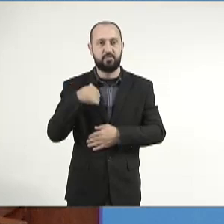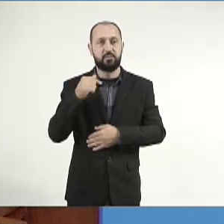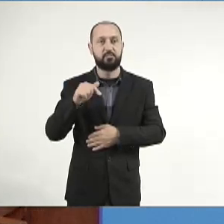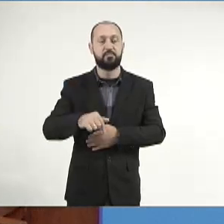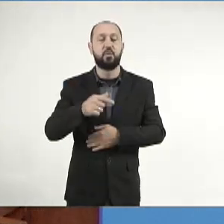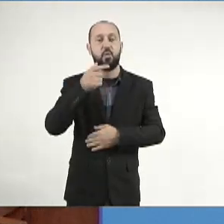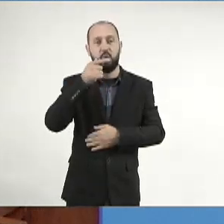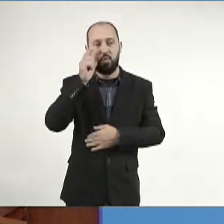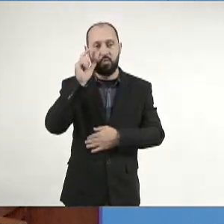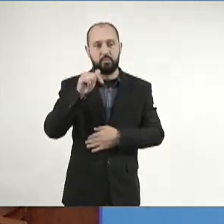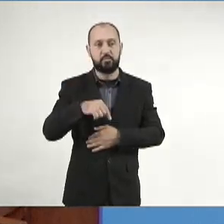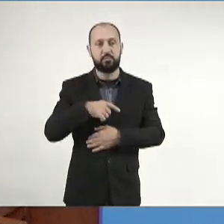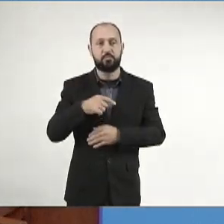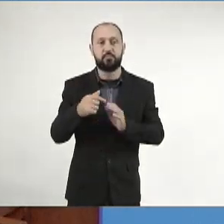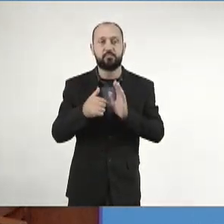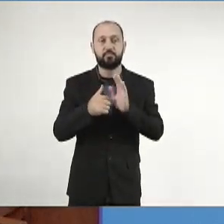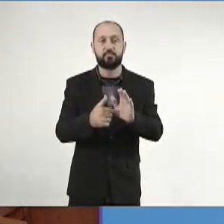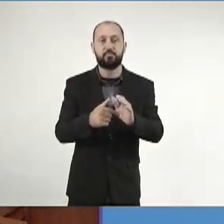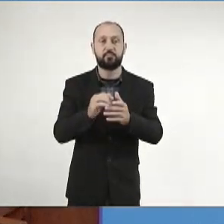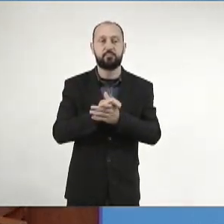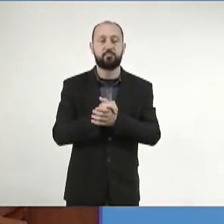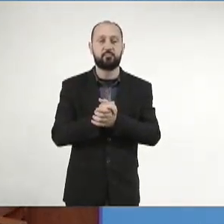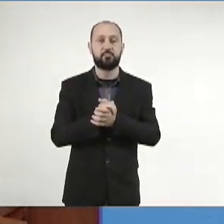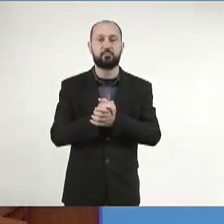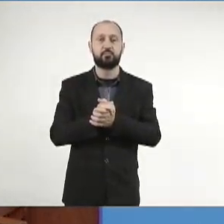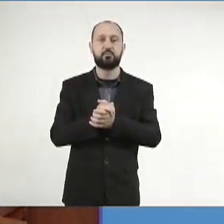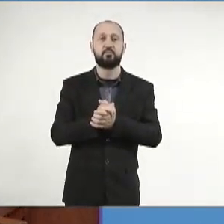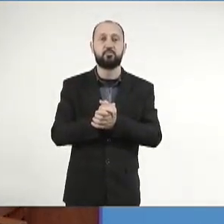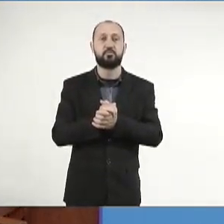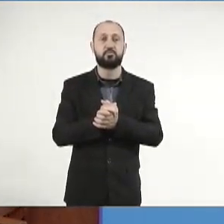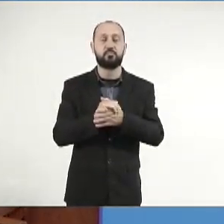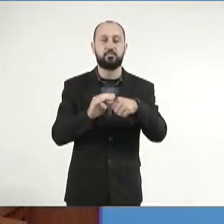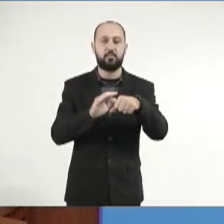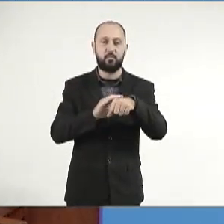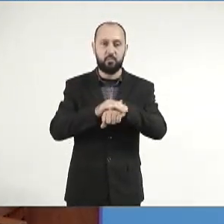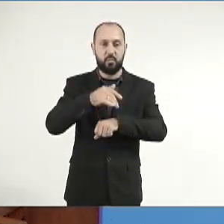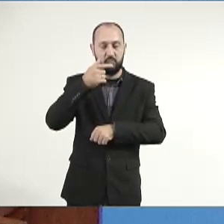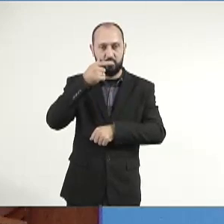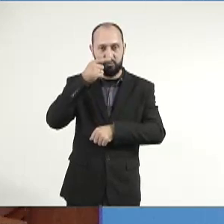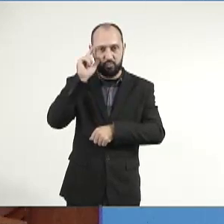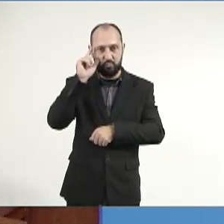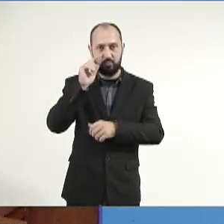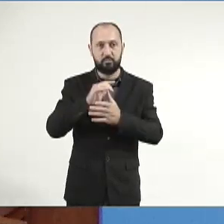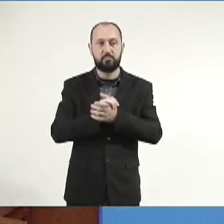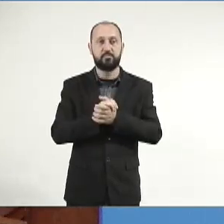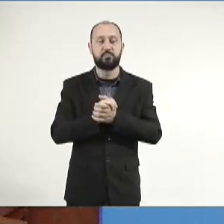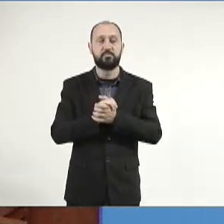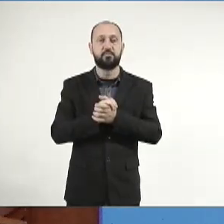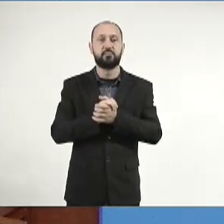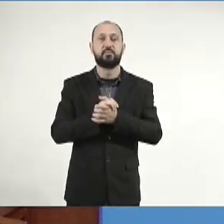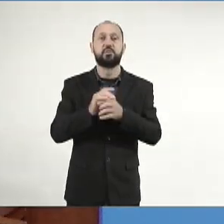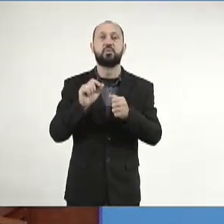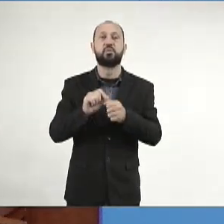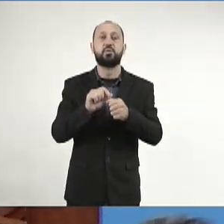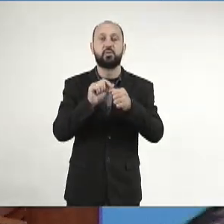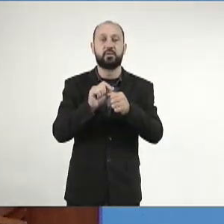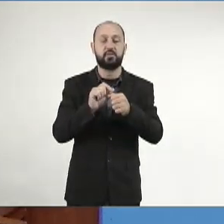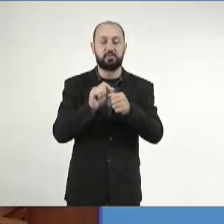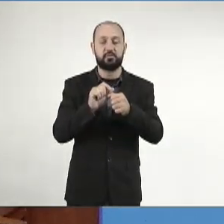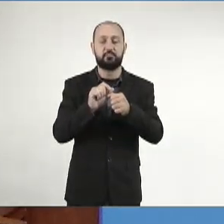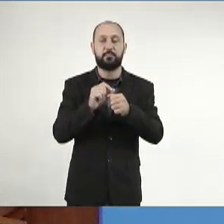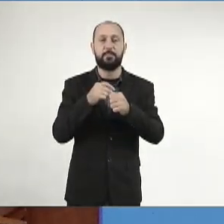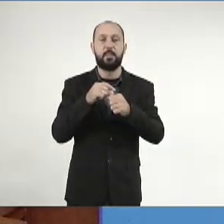E ontem, eu estou trazendo aqui a esta tribuna, na noite de ontem, foi feita